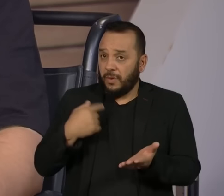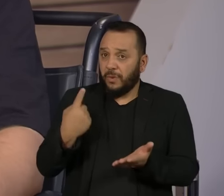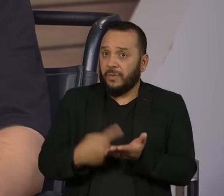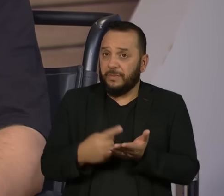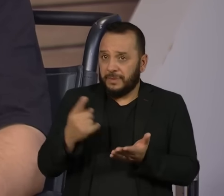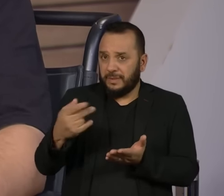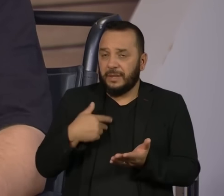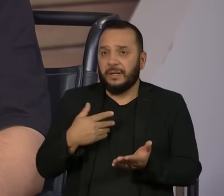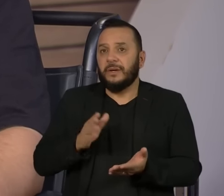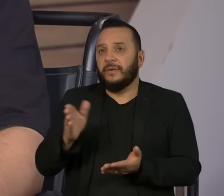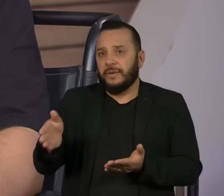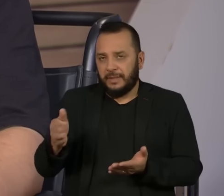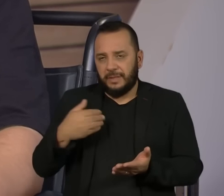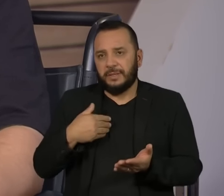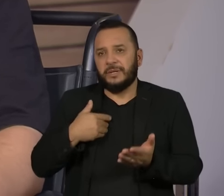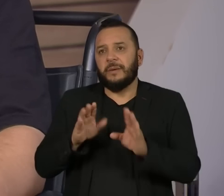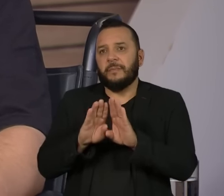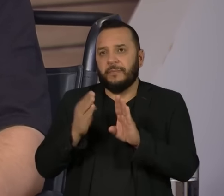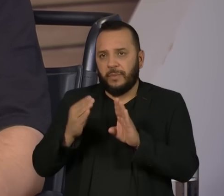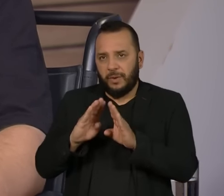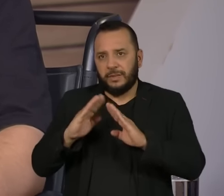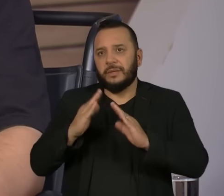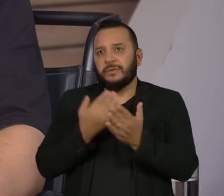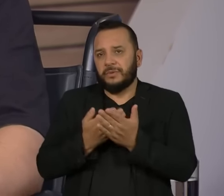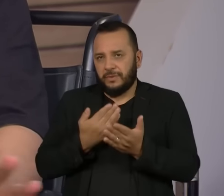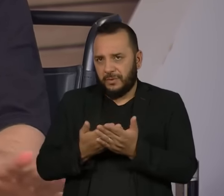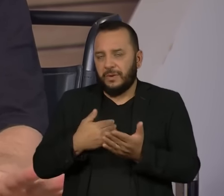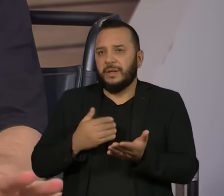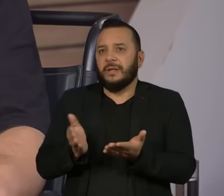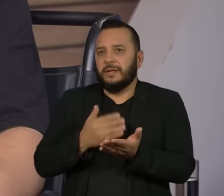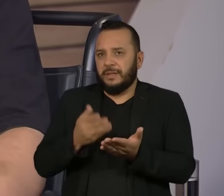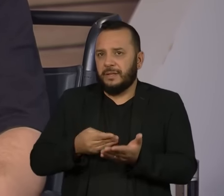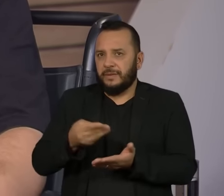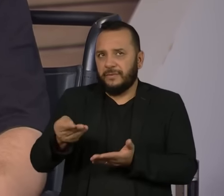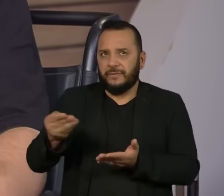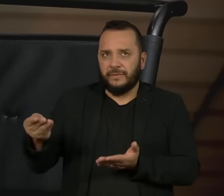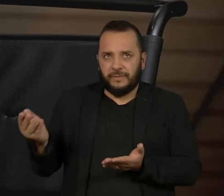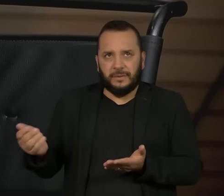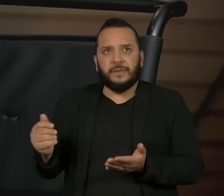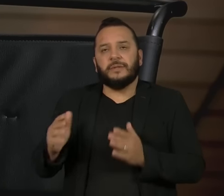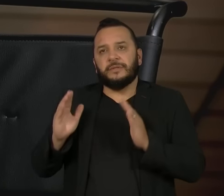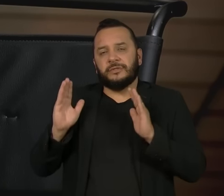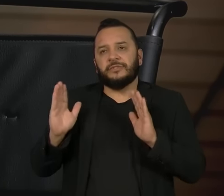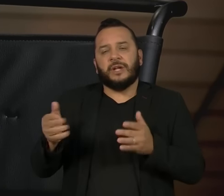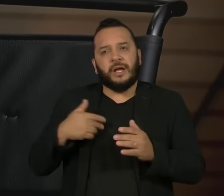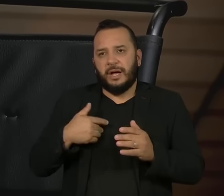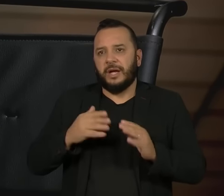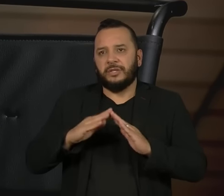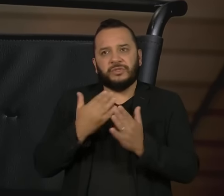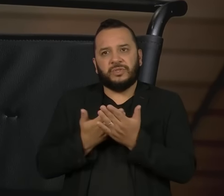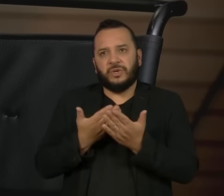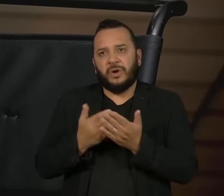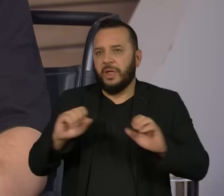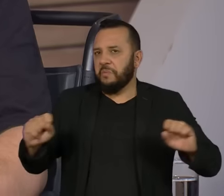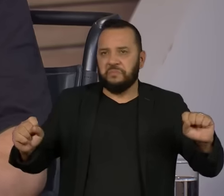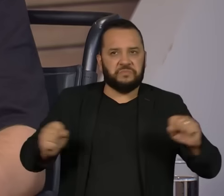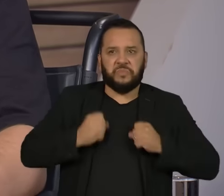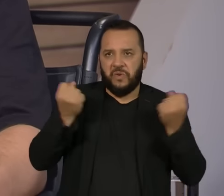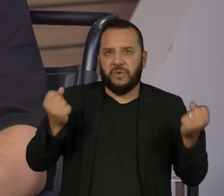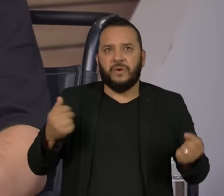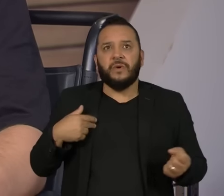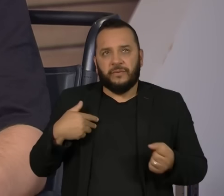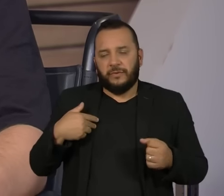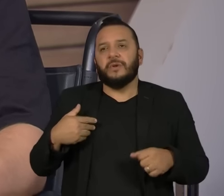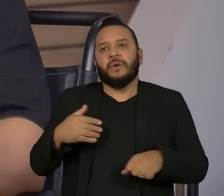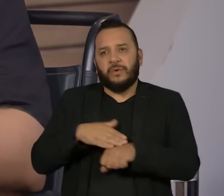iria à porta da escola levar os livros, eu levei, a escola teve uma reação inteiramente histérica, e aí eu fui conversar, os alunos